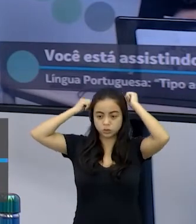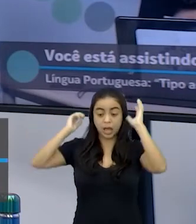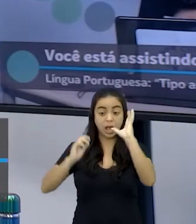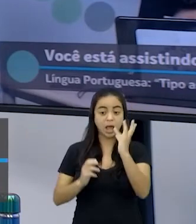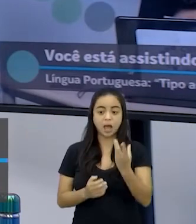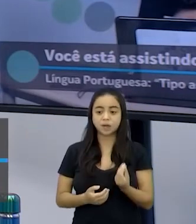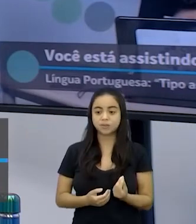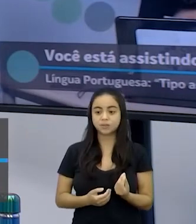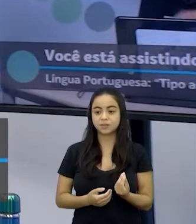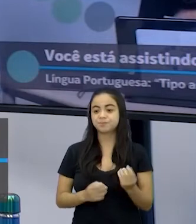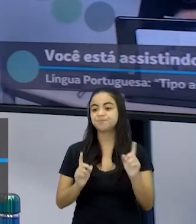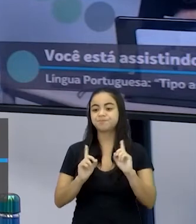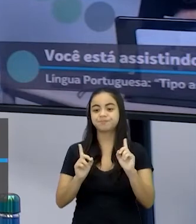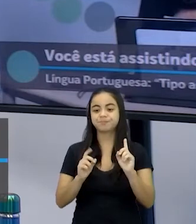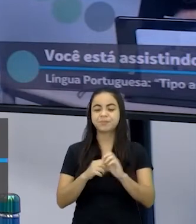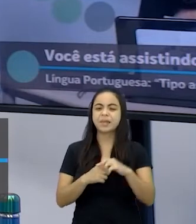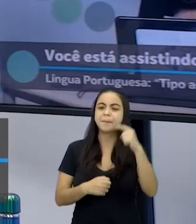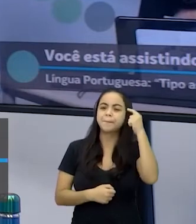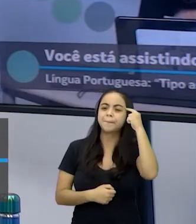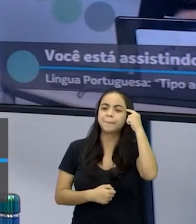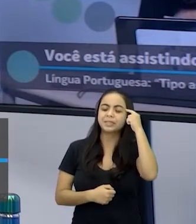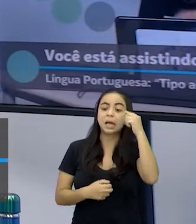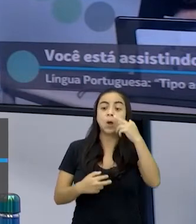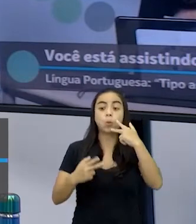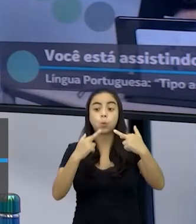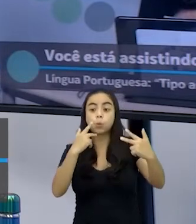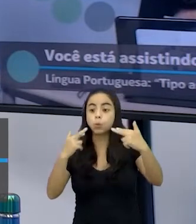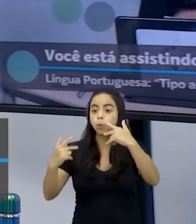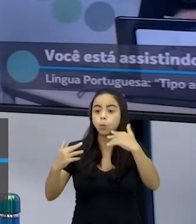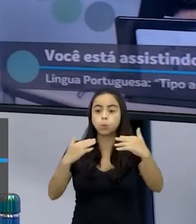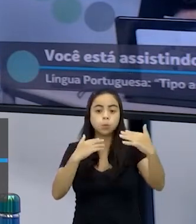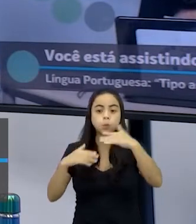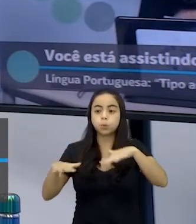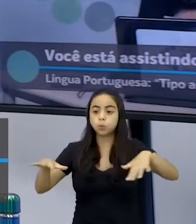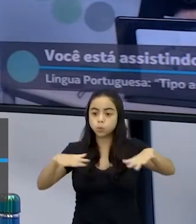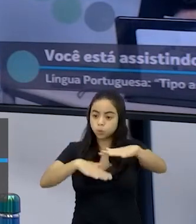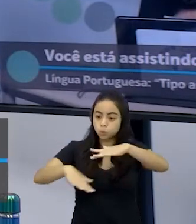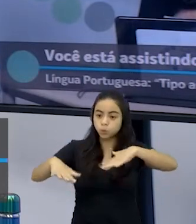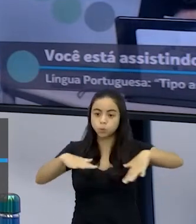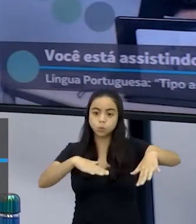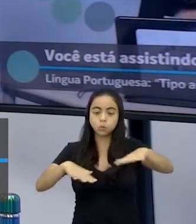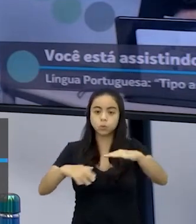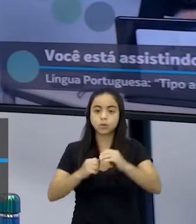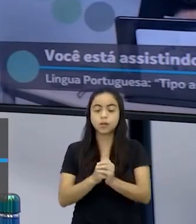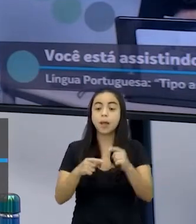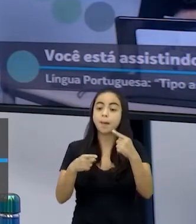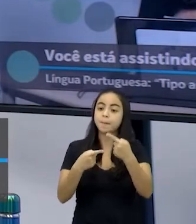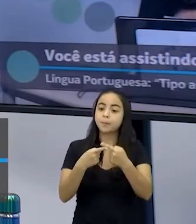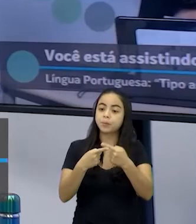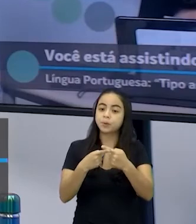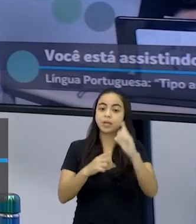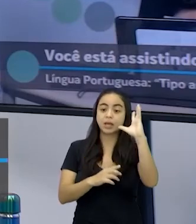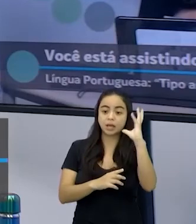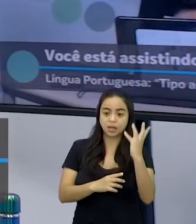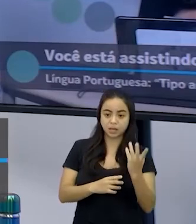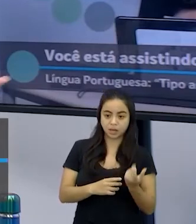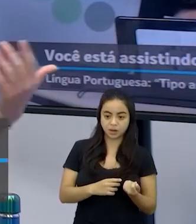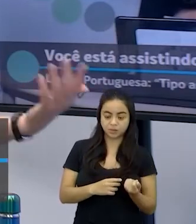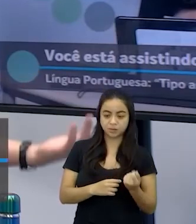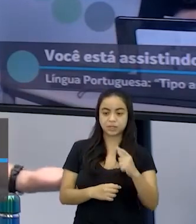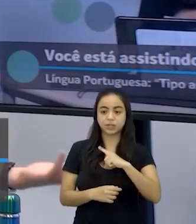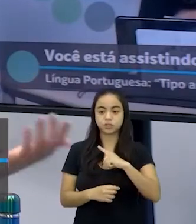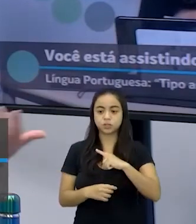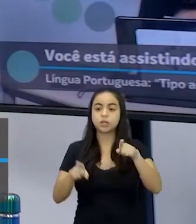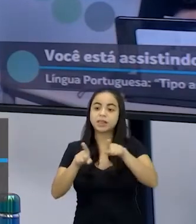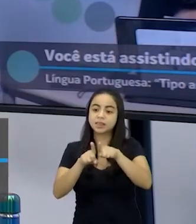aí na imensidão de línguas que tinha, né? Tanto dos povos africanos que foram trazidos escravizados para cá, né? Quanto